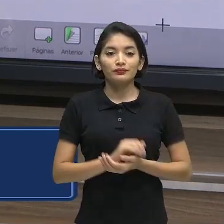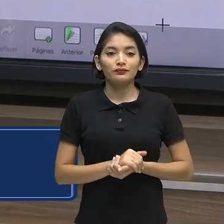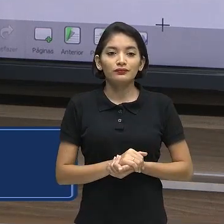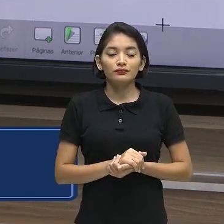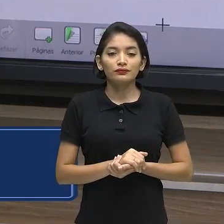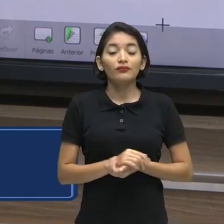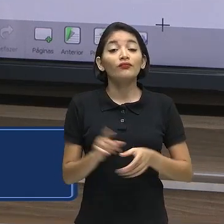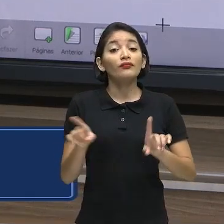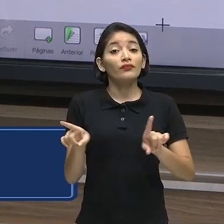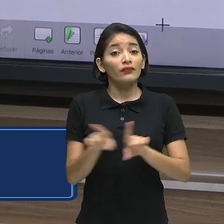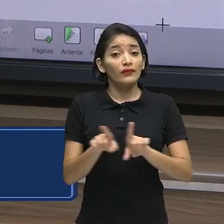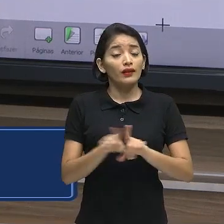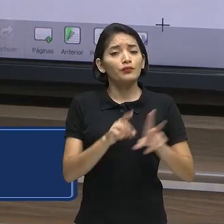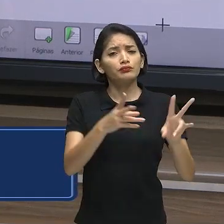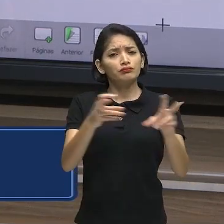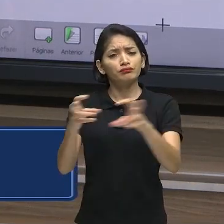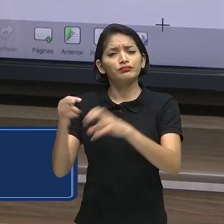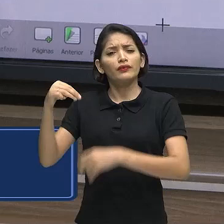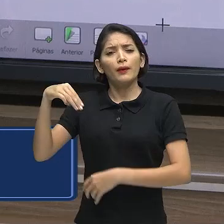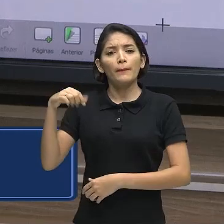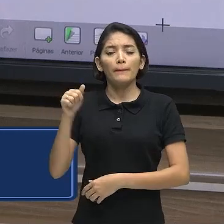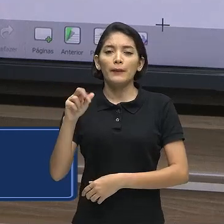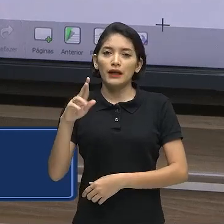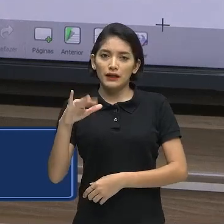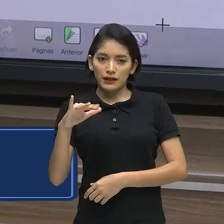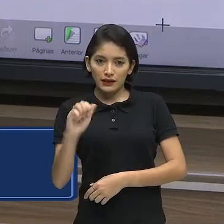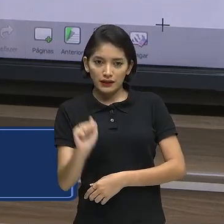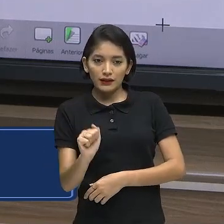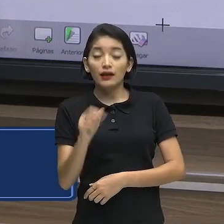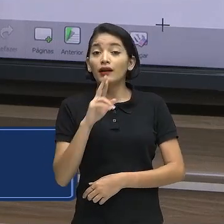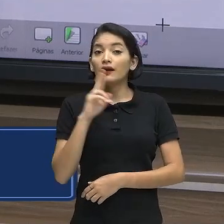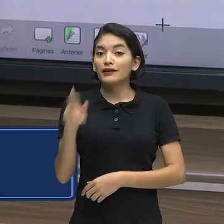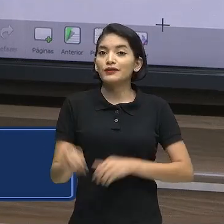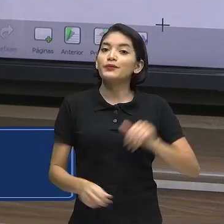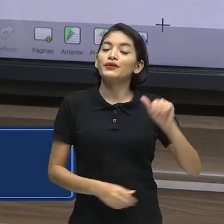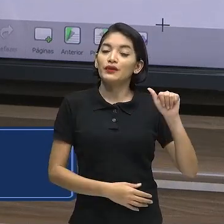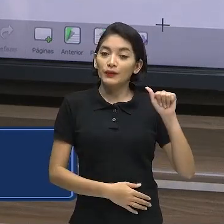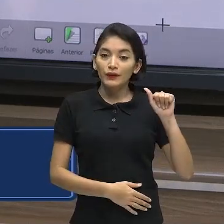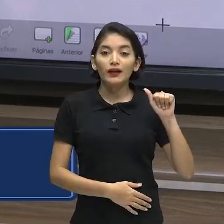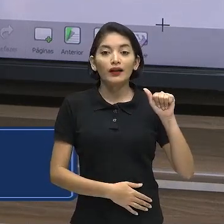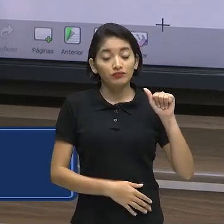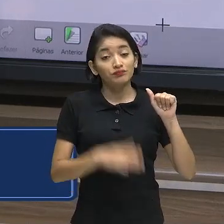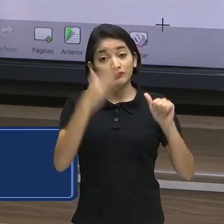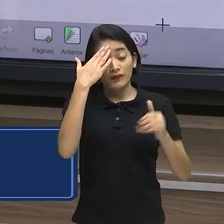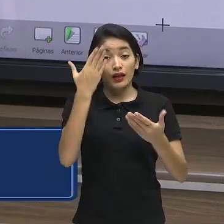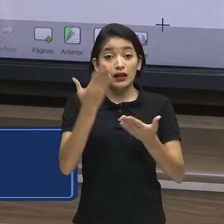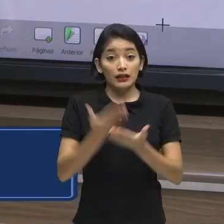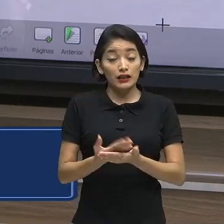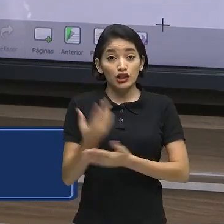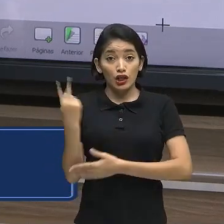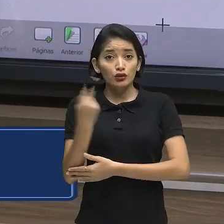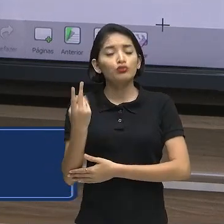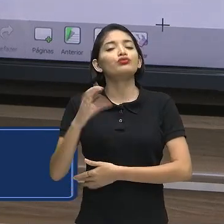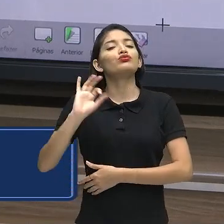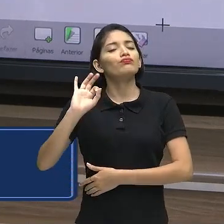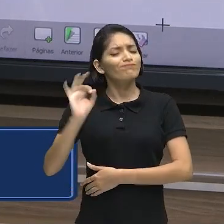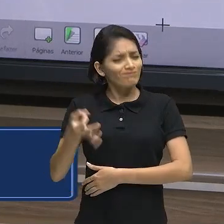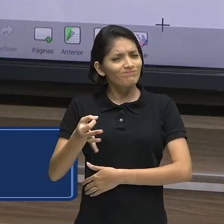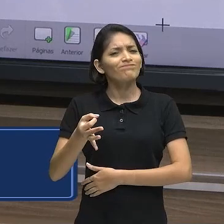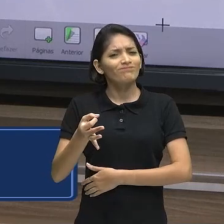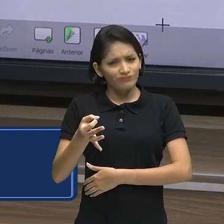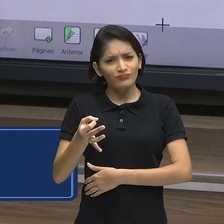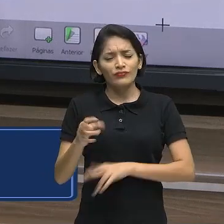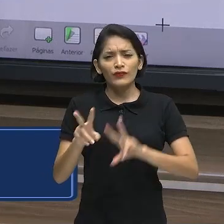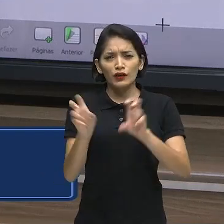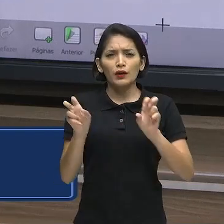Vamos observar a participação também da Maria, né? A Maria marcou pra gente a letra A. Ela acredita que as duas afirmativas estão corretas sobre o